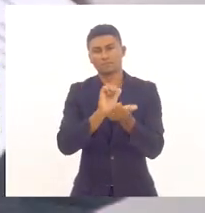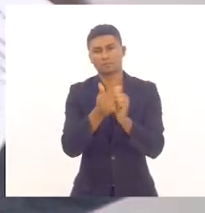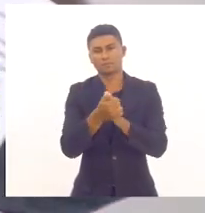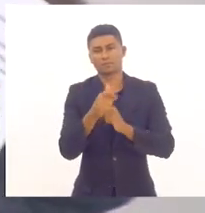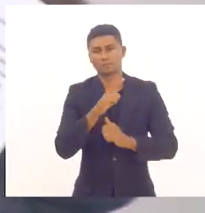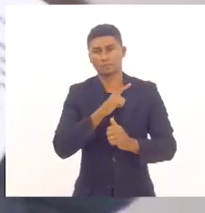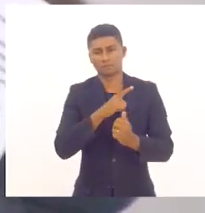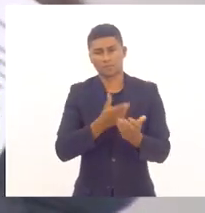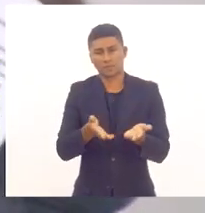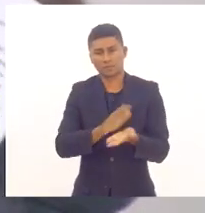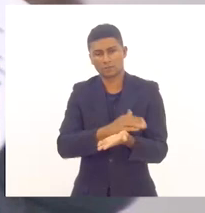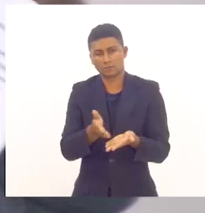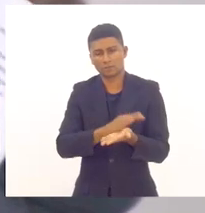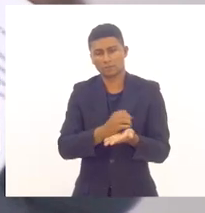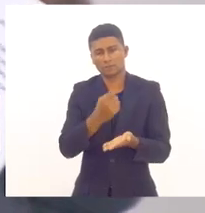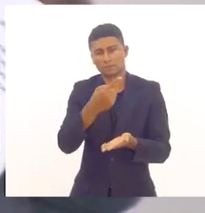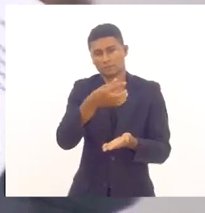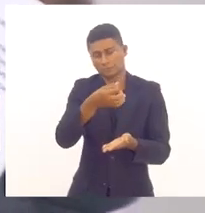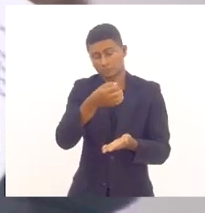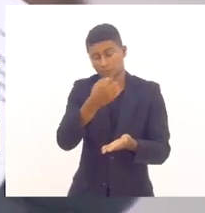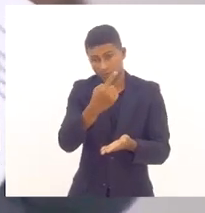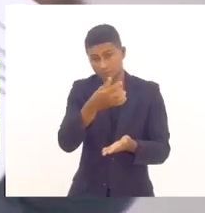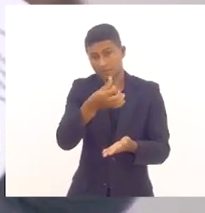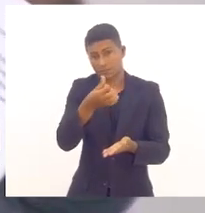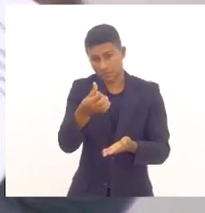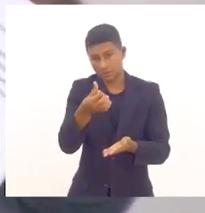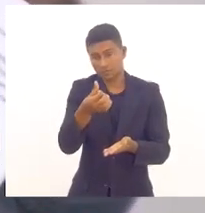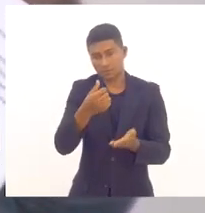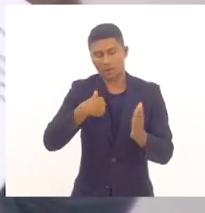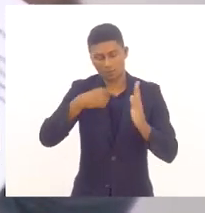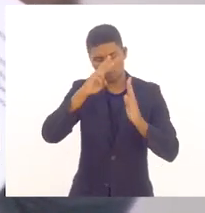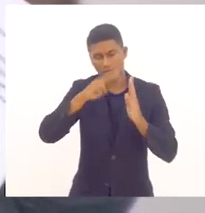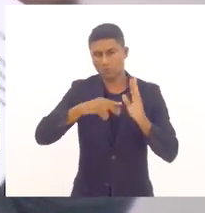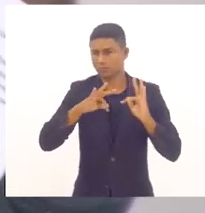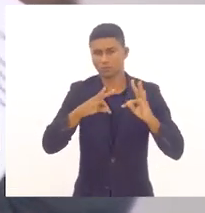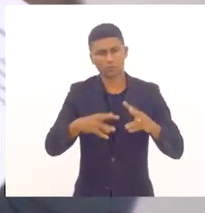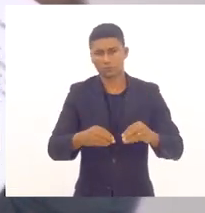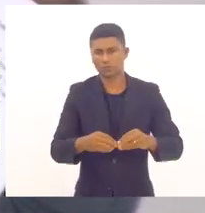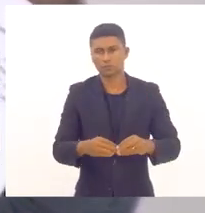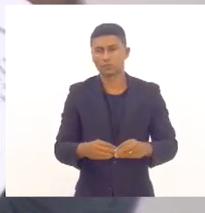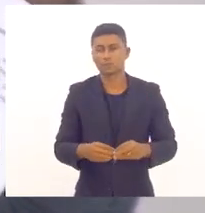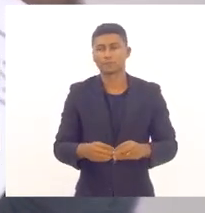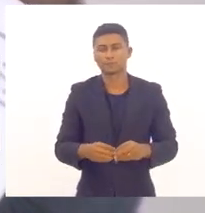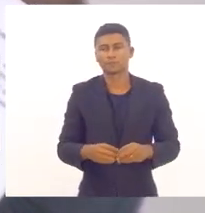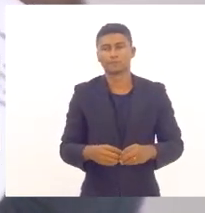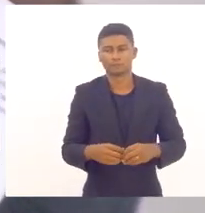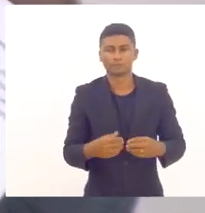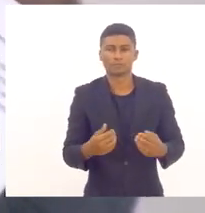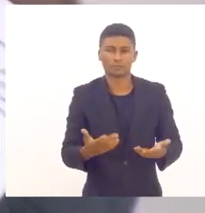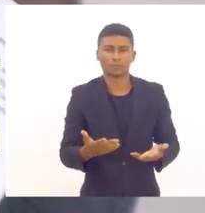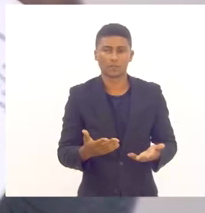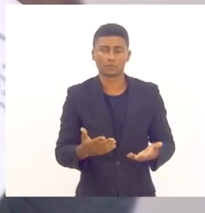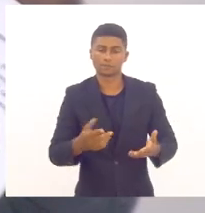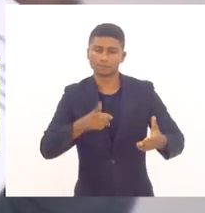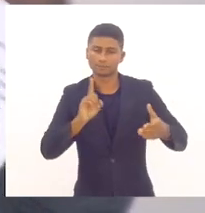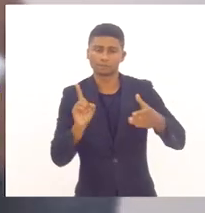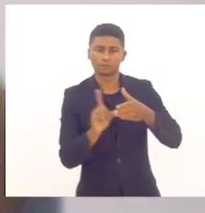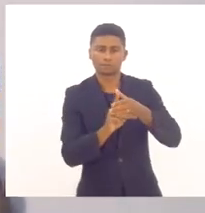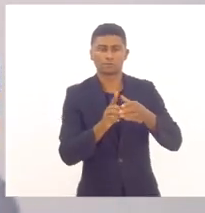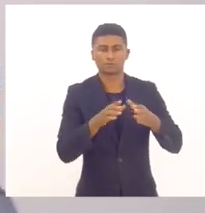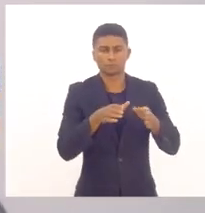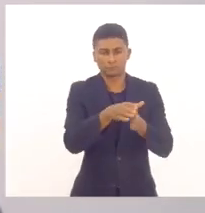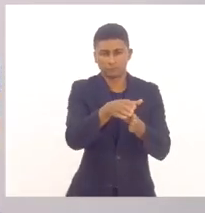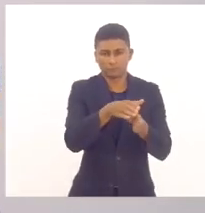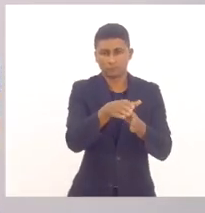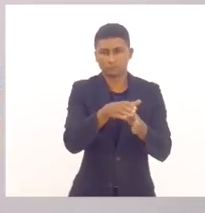126 páginas, resolvi as 126. A anuência da secretaria para ser membro do conselho e não em relação ao decreto. E a